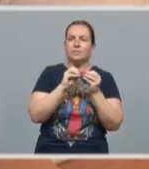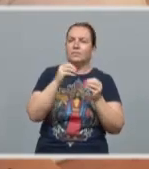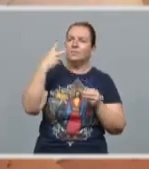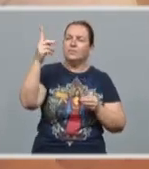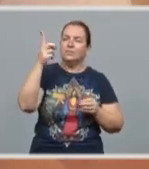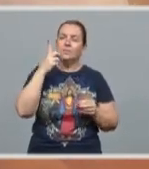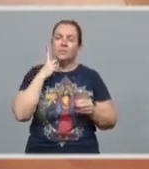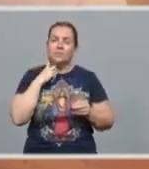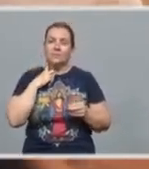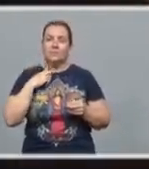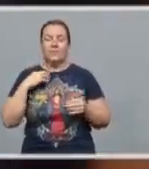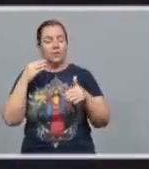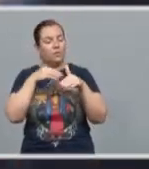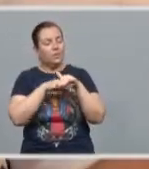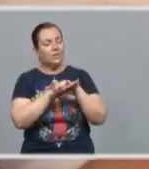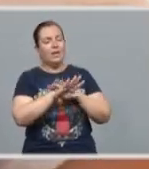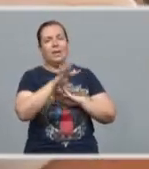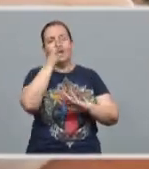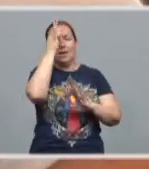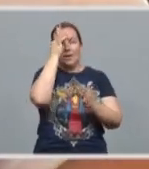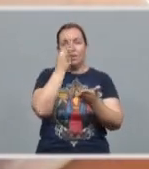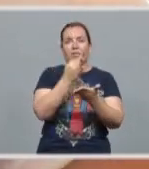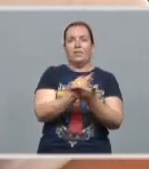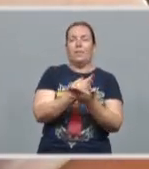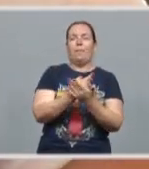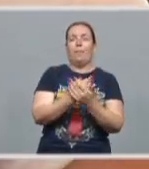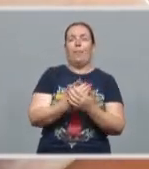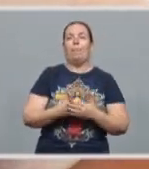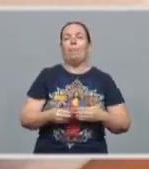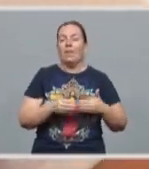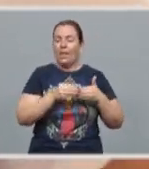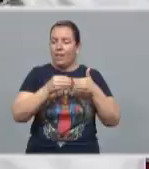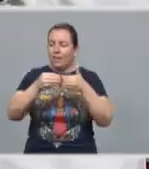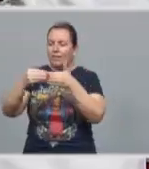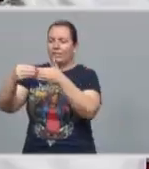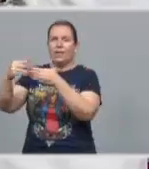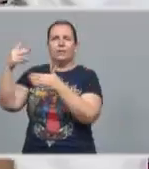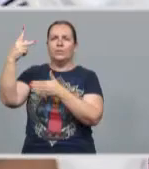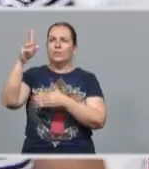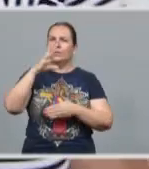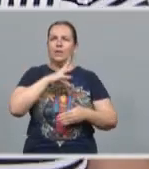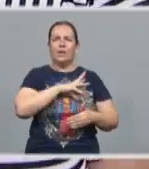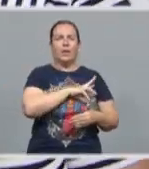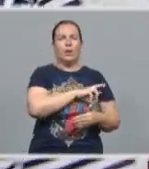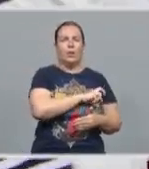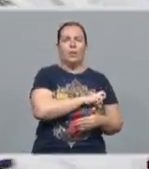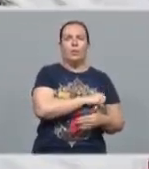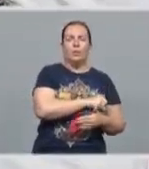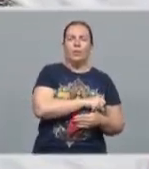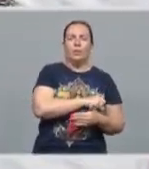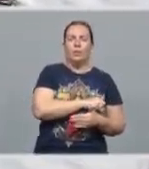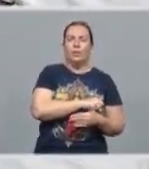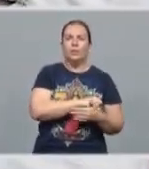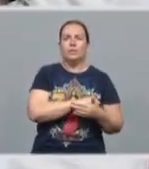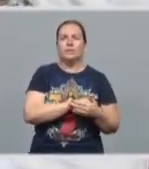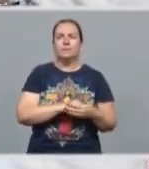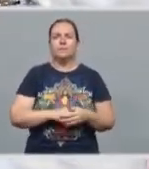completar a carreira e guardar a fé, levando o seu